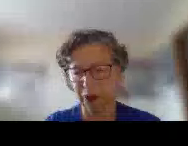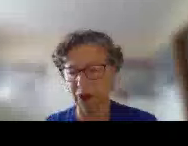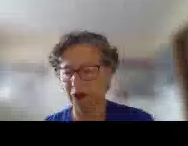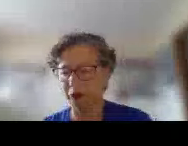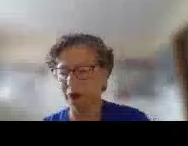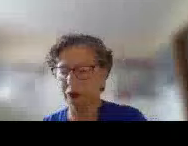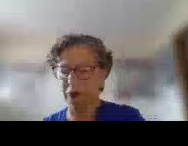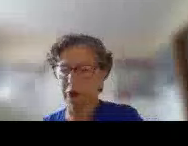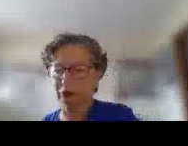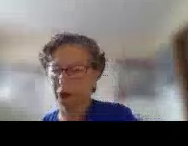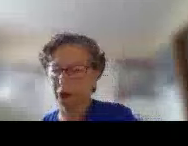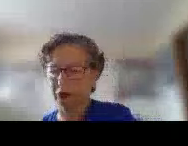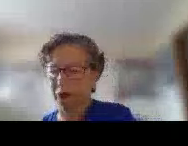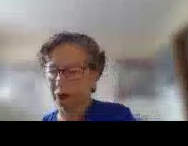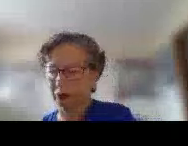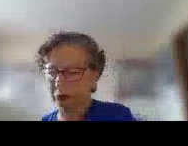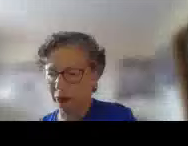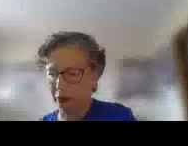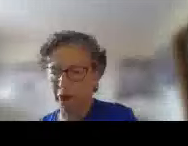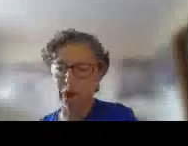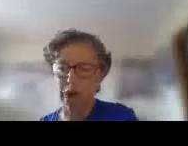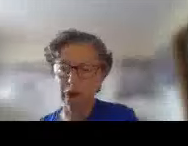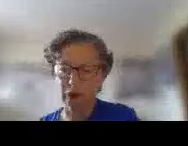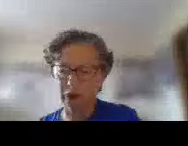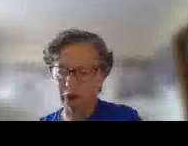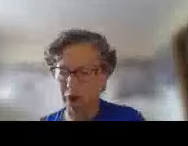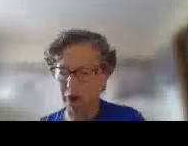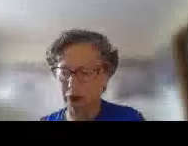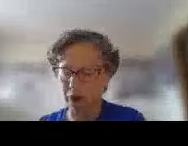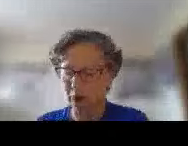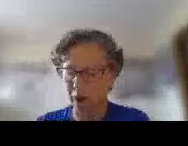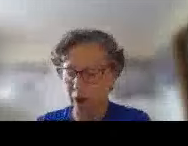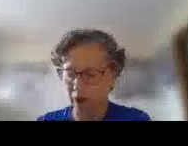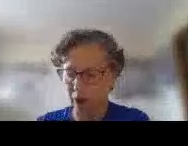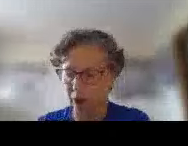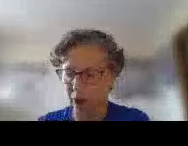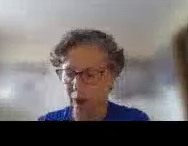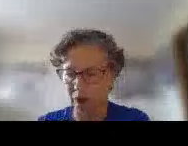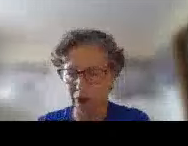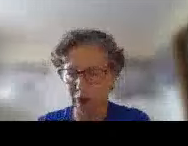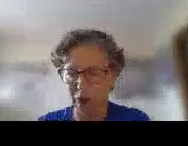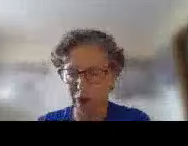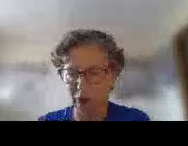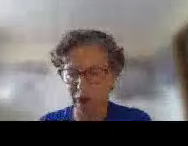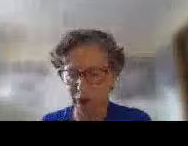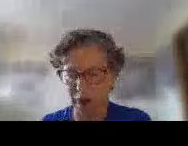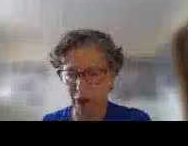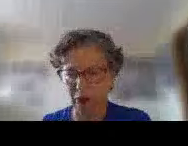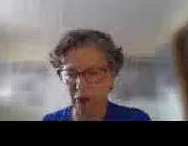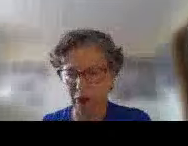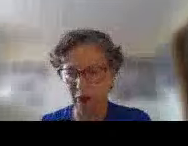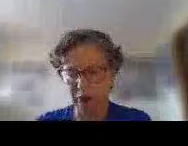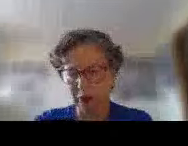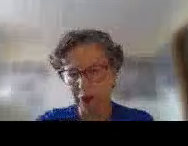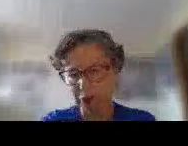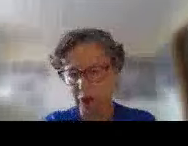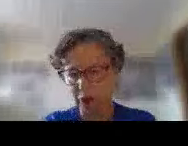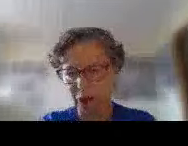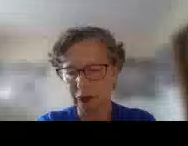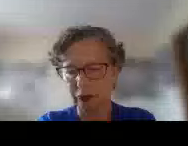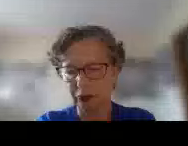numa posição de gestora um tanto quanto privilegiado da secretaria nacional de planejamento os principais instrumentos dela é a coordenação e e